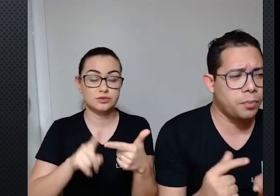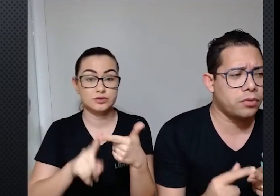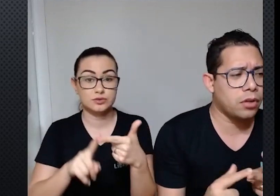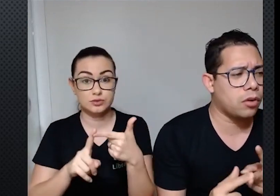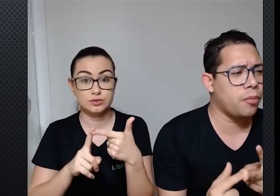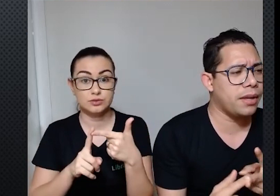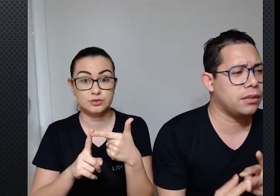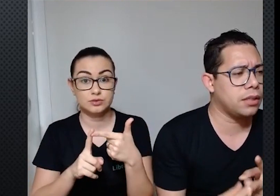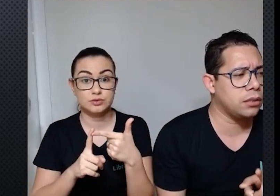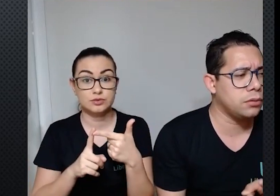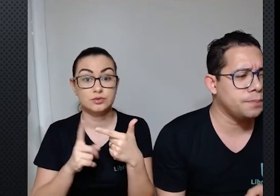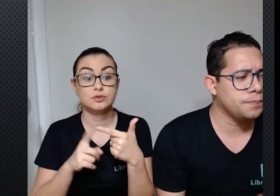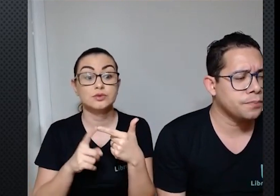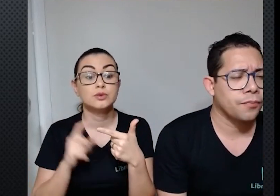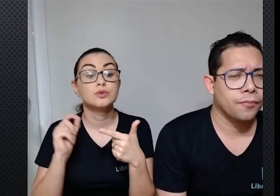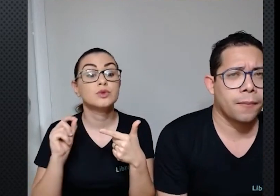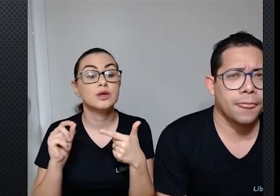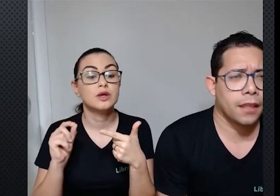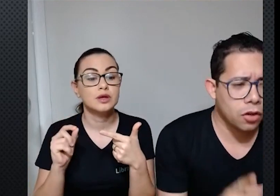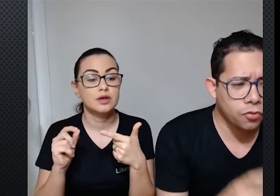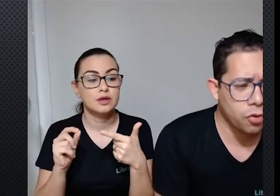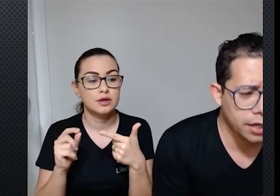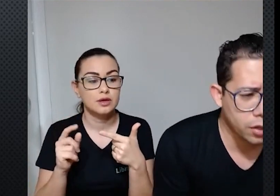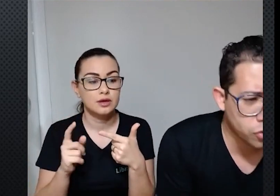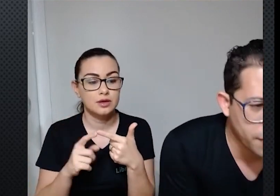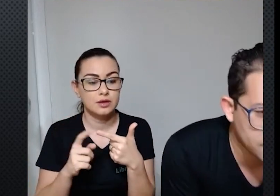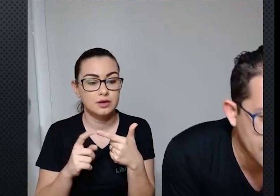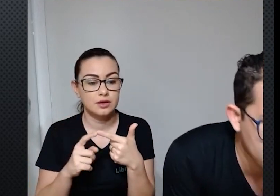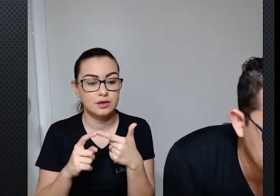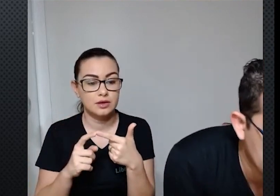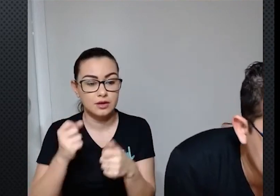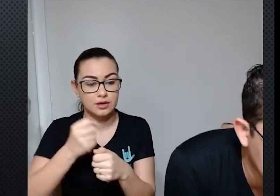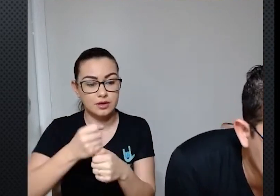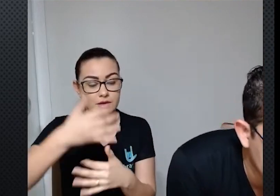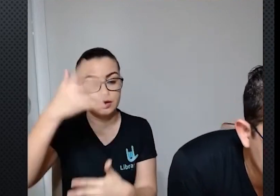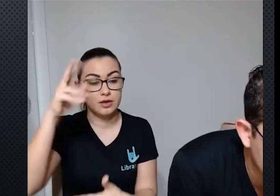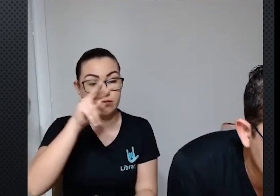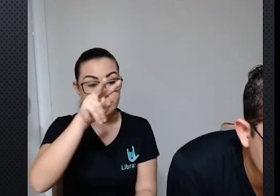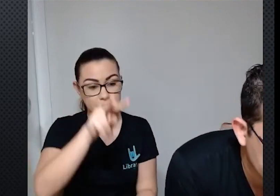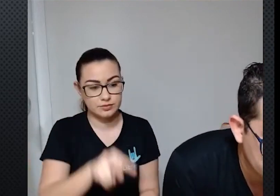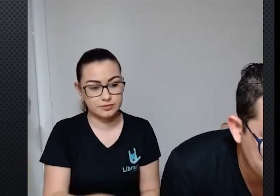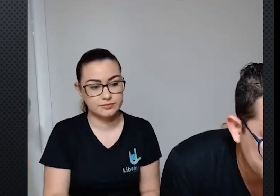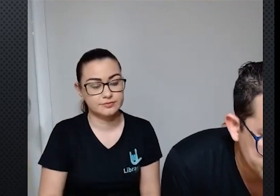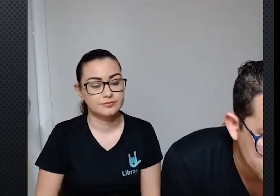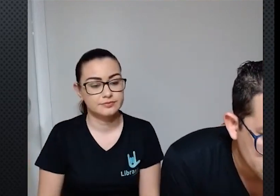Então, enquanto o pessoal está comentando, eu vou ler os comentários aqui.